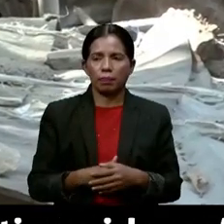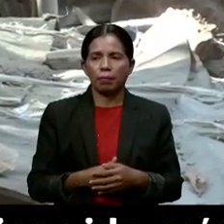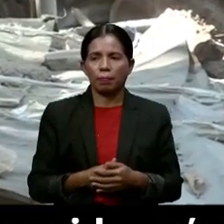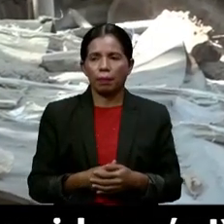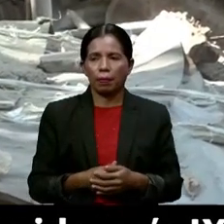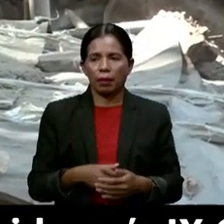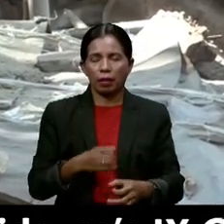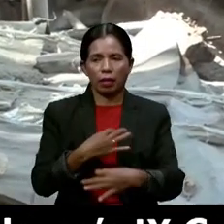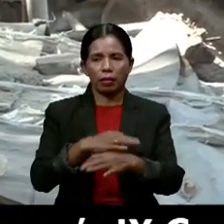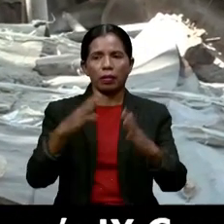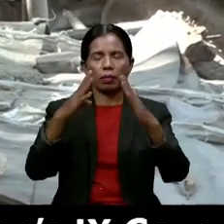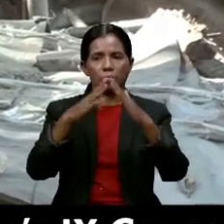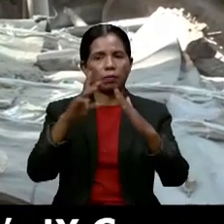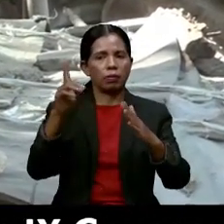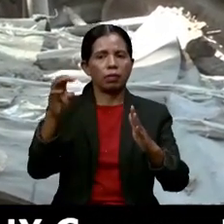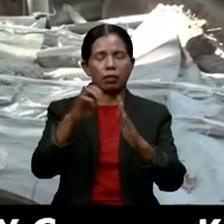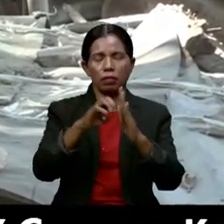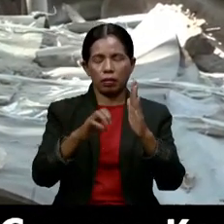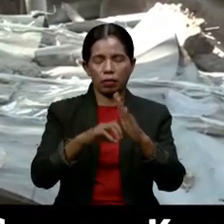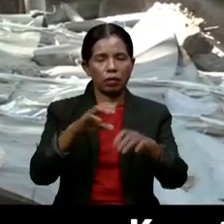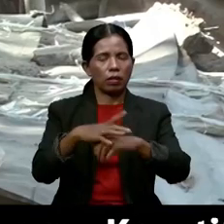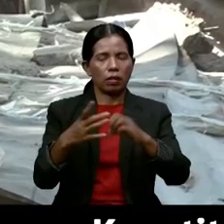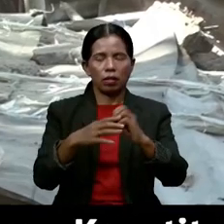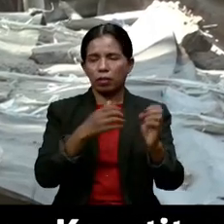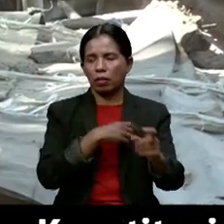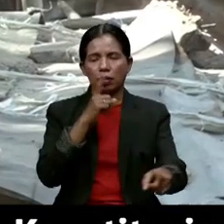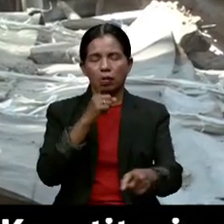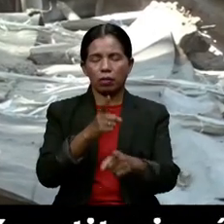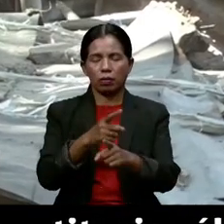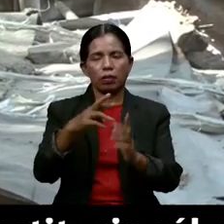Atu hadia uma refere me be estatuto raila claro, tamba